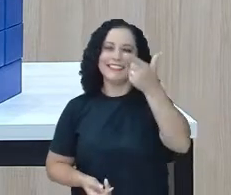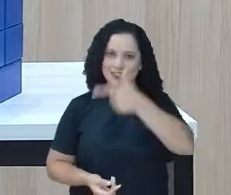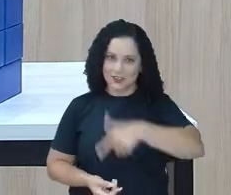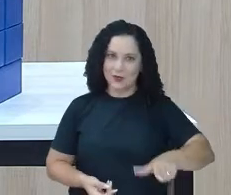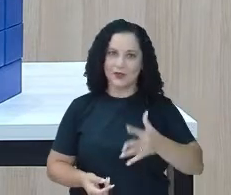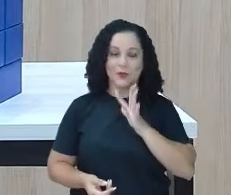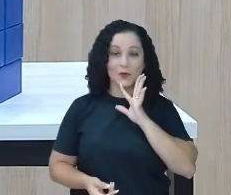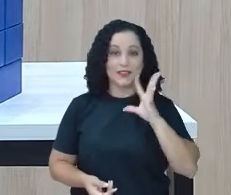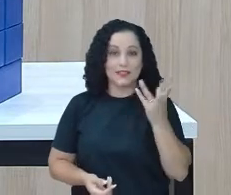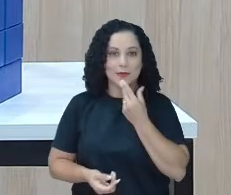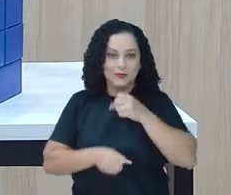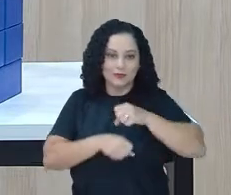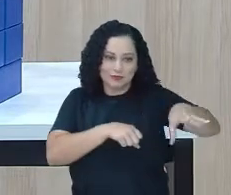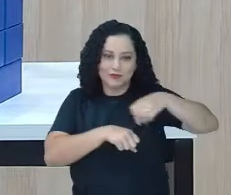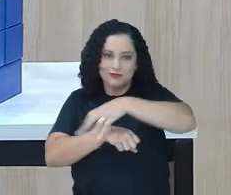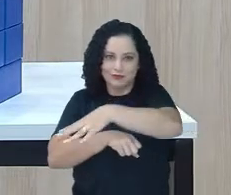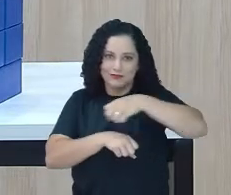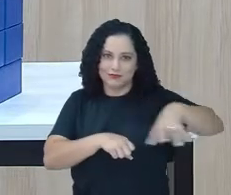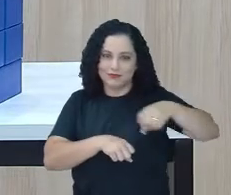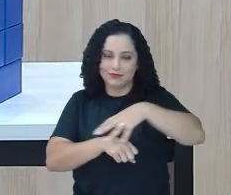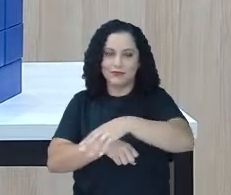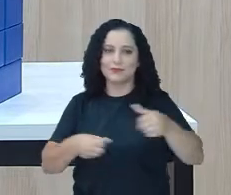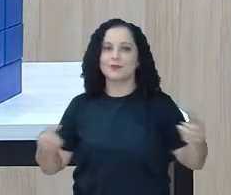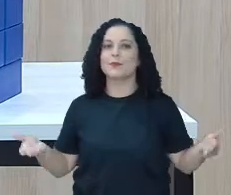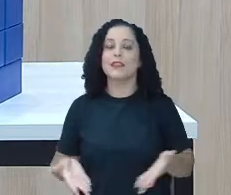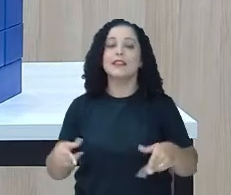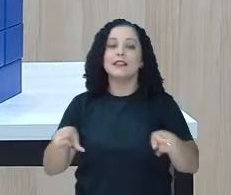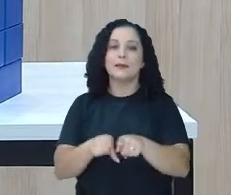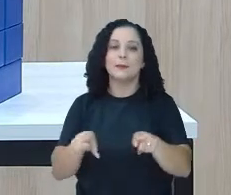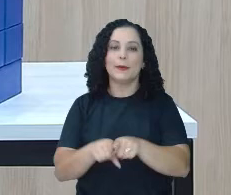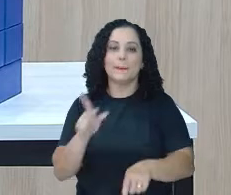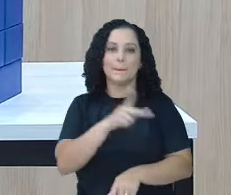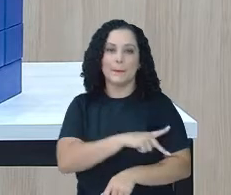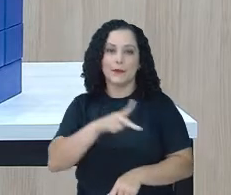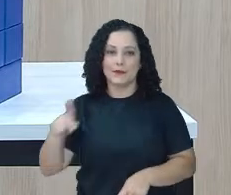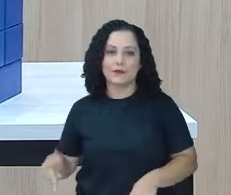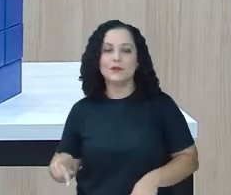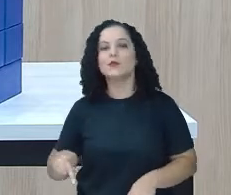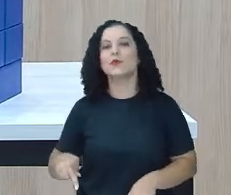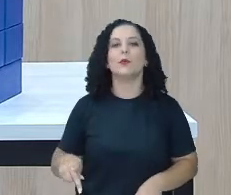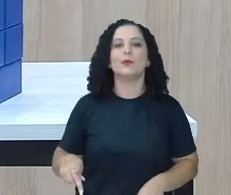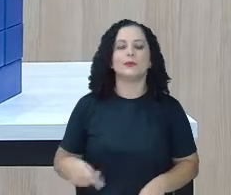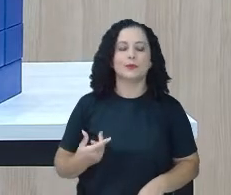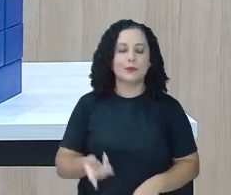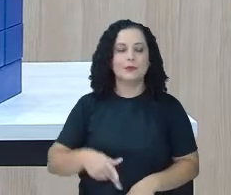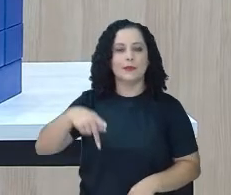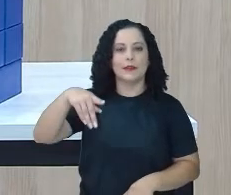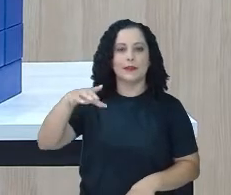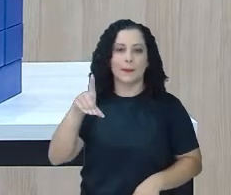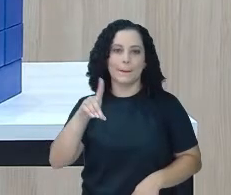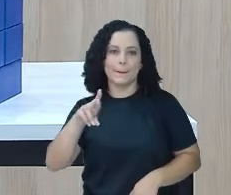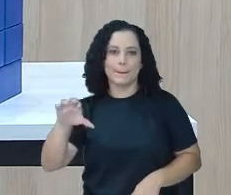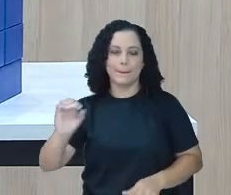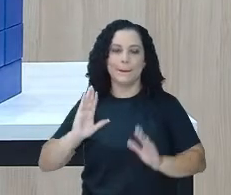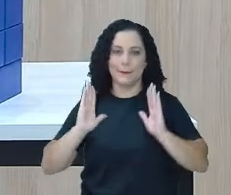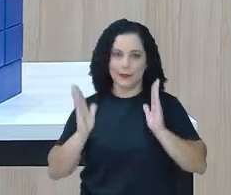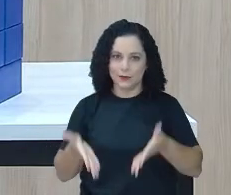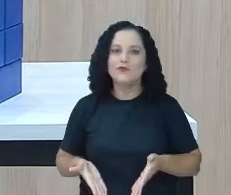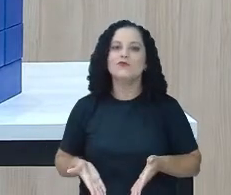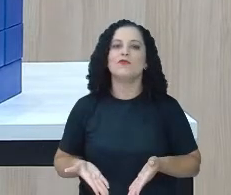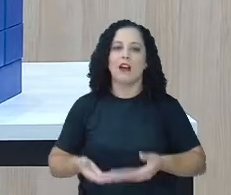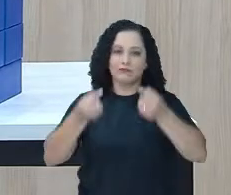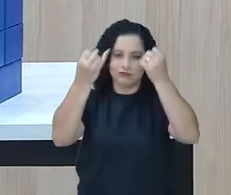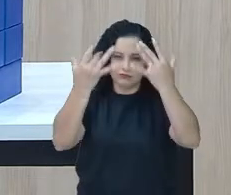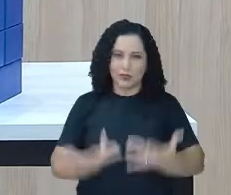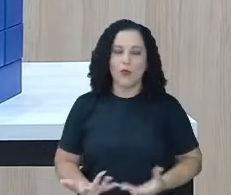conhecimento, né? Então, Pedro já falou um pouquinho sobre o formato da nossa aula, a gente vem reforçando com vocês para que vocês saibam a